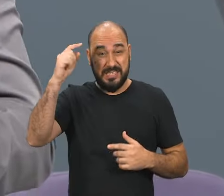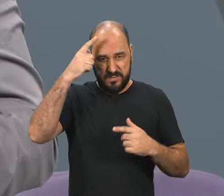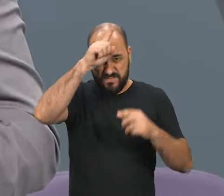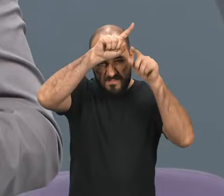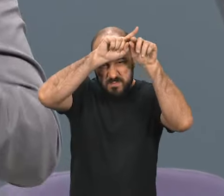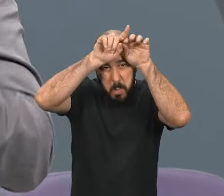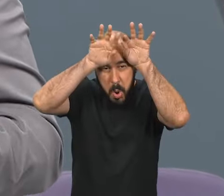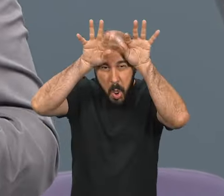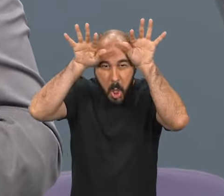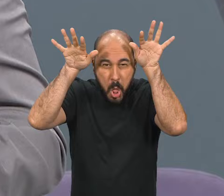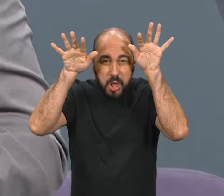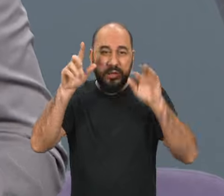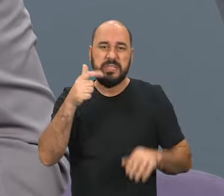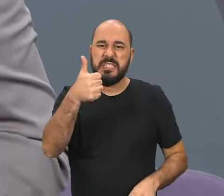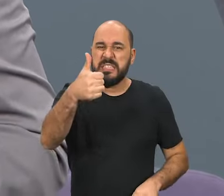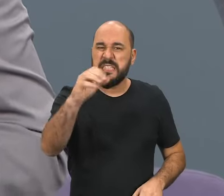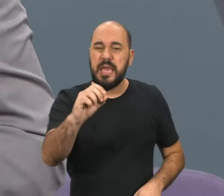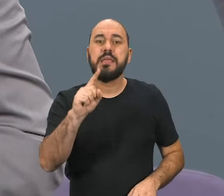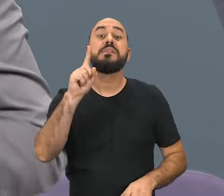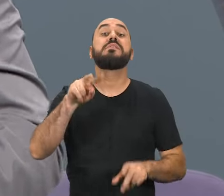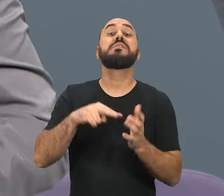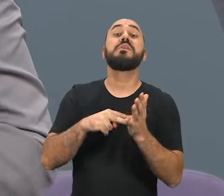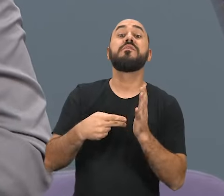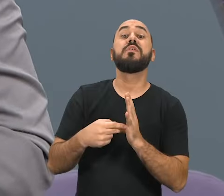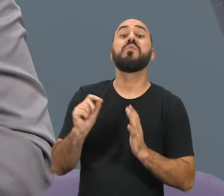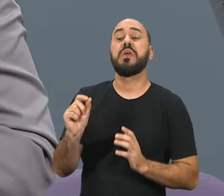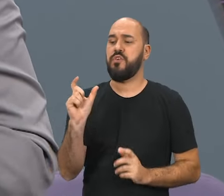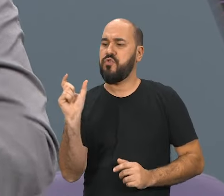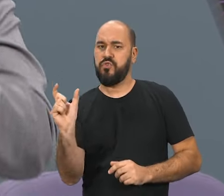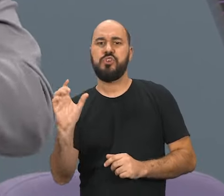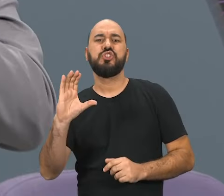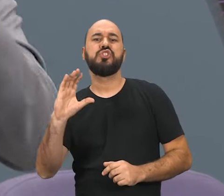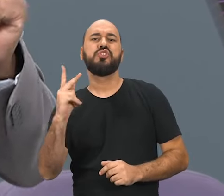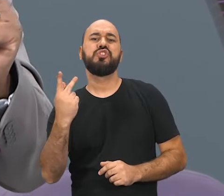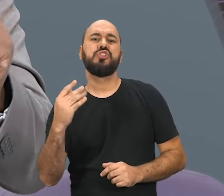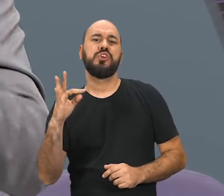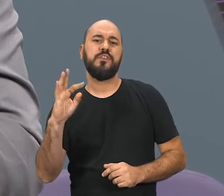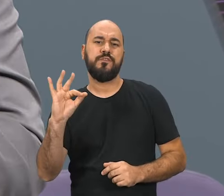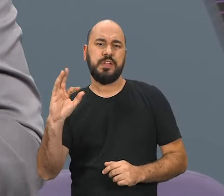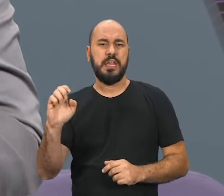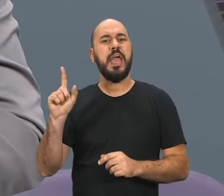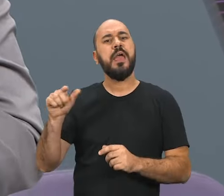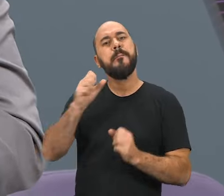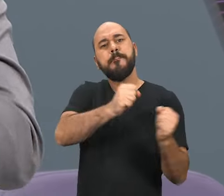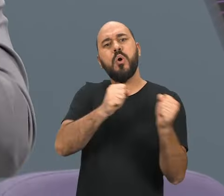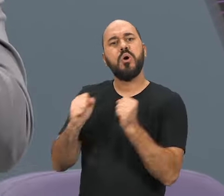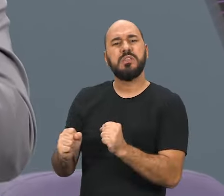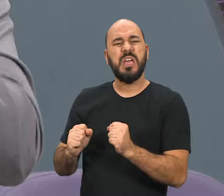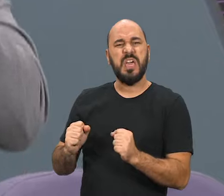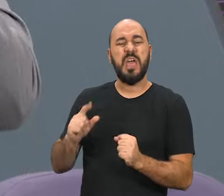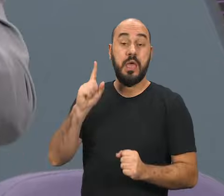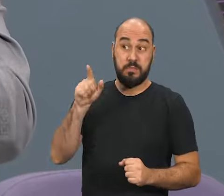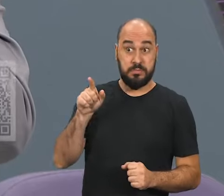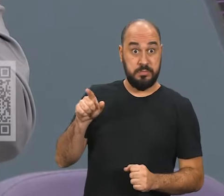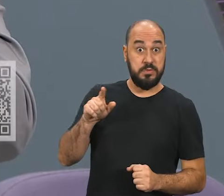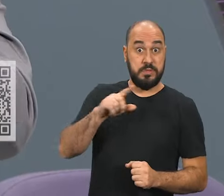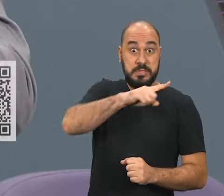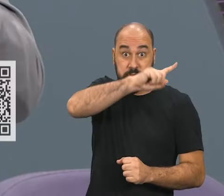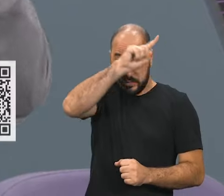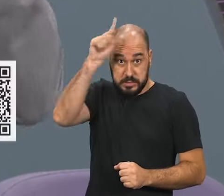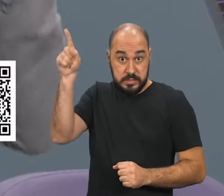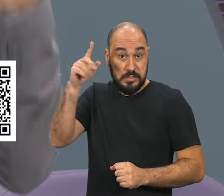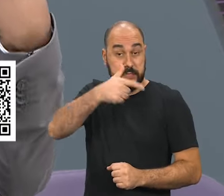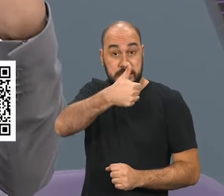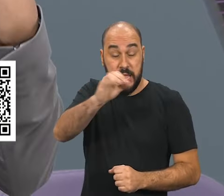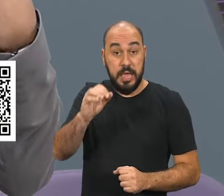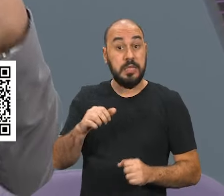isto é um reino poderoso, bem poderoso. E as 7 cabeças mencionadas aqui é um elemento novo que